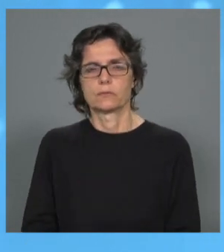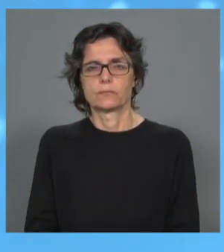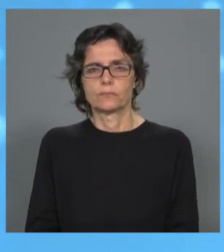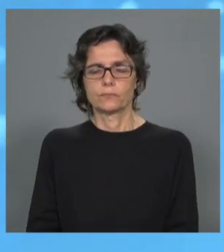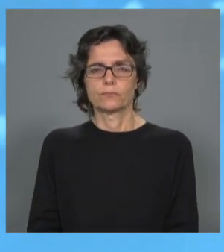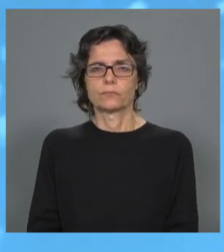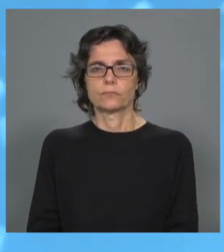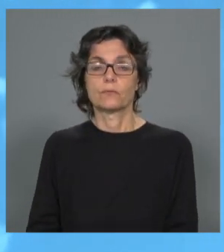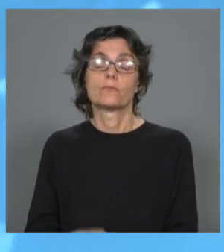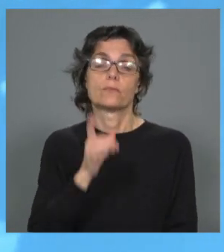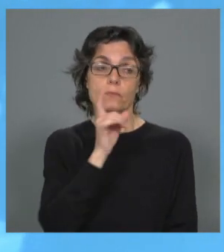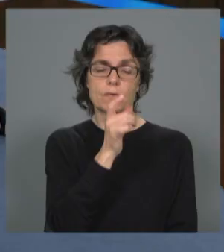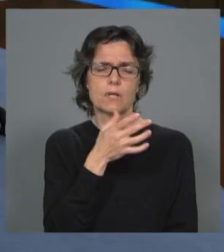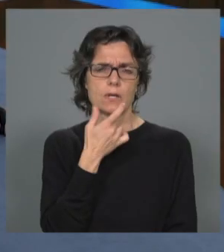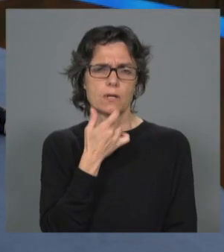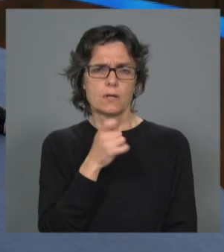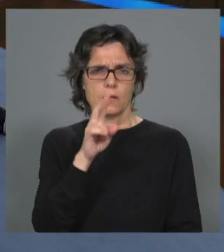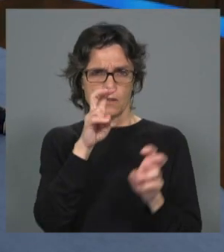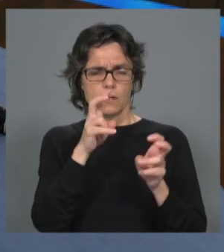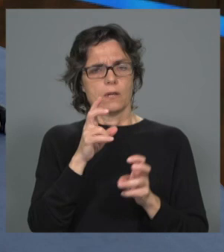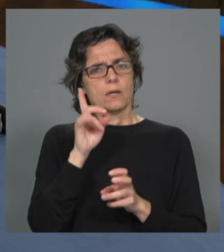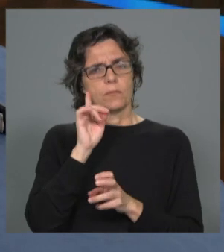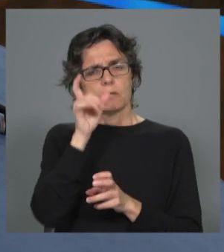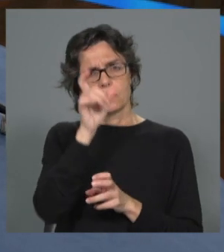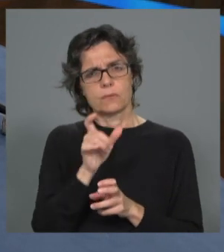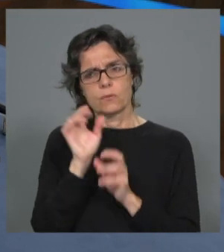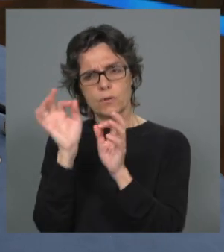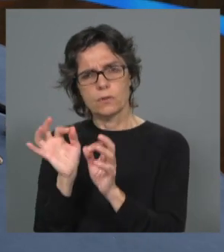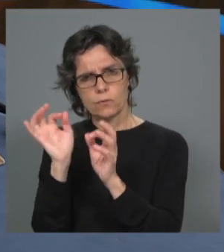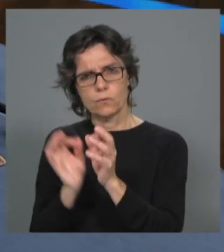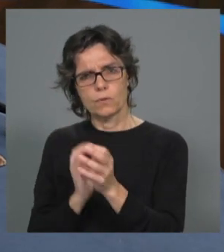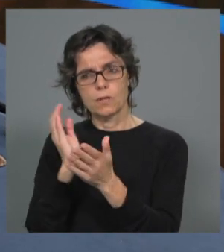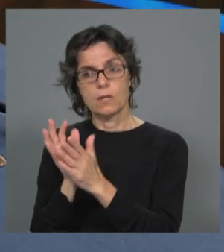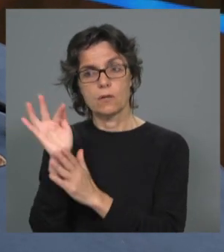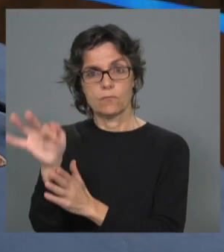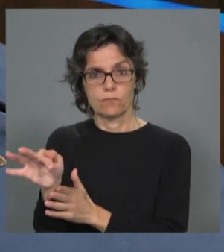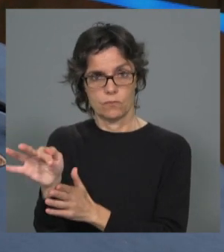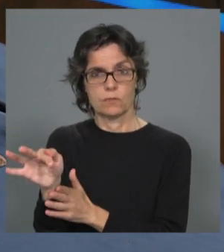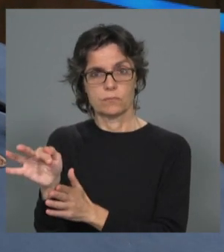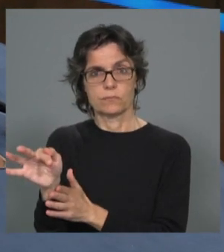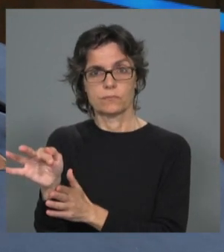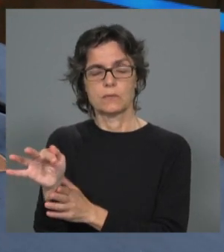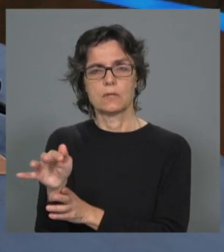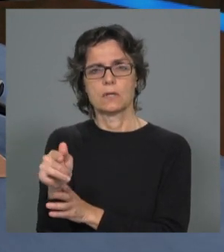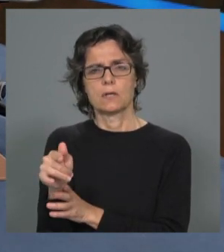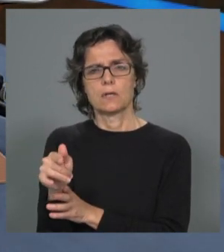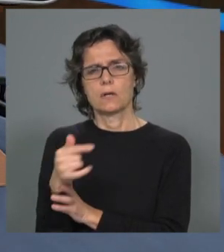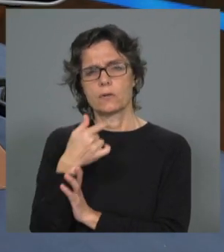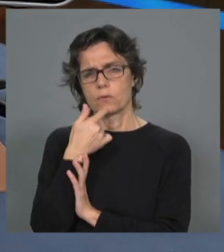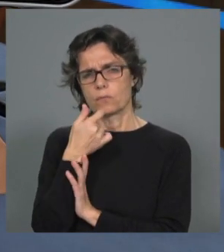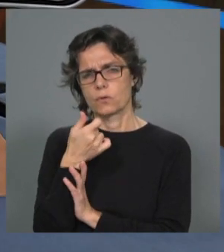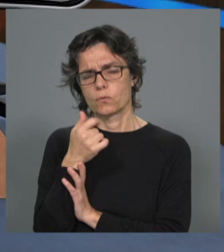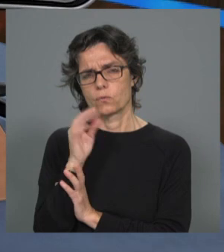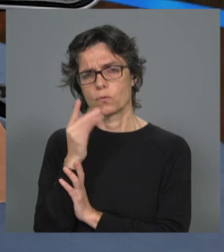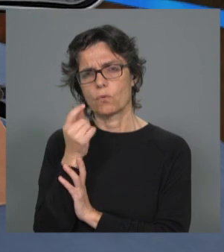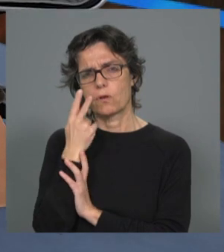cuida e de cuida até ao fim. Está aí um papel fundamental para que uma fase terminal da